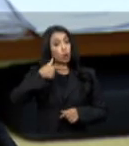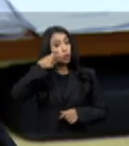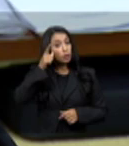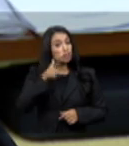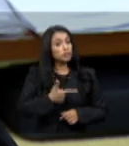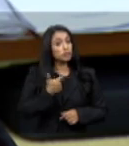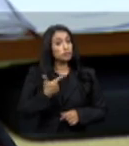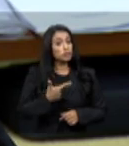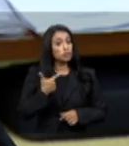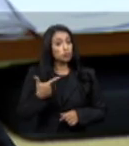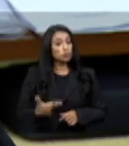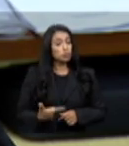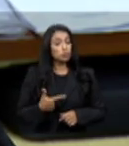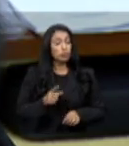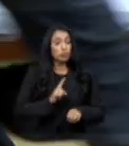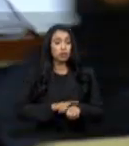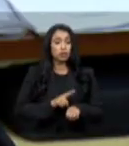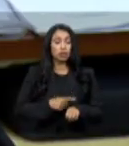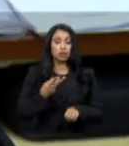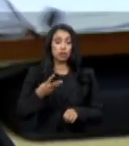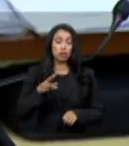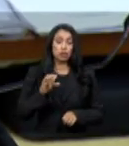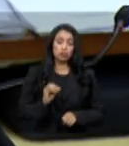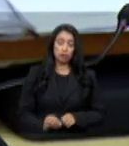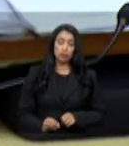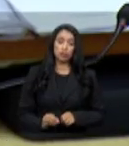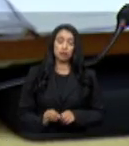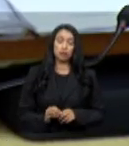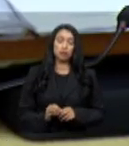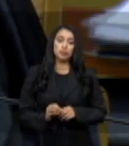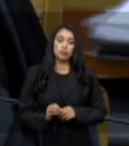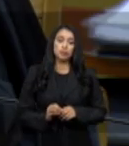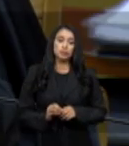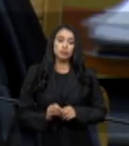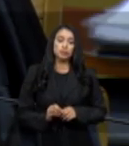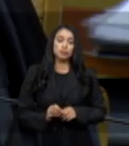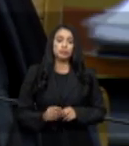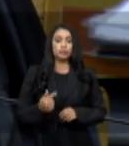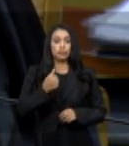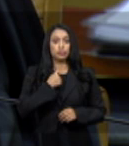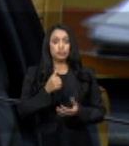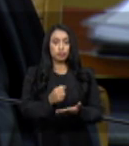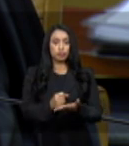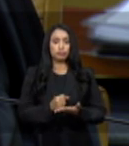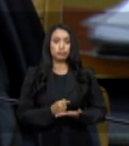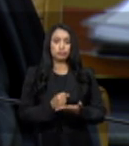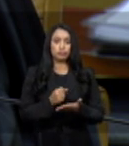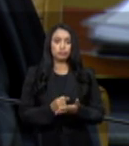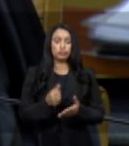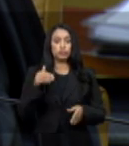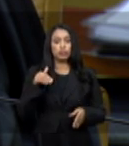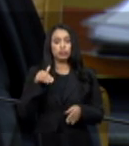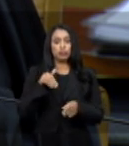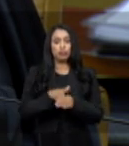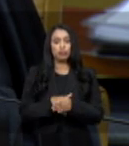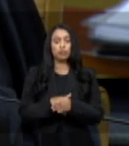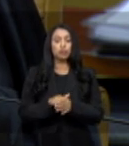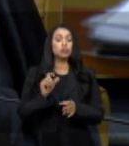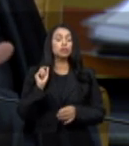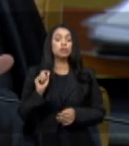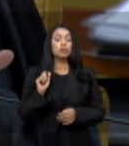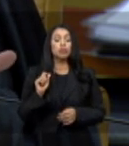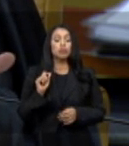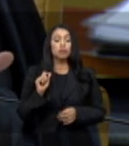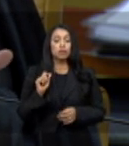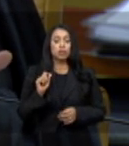mas me apressei para trazer lá o colegiado e eu trazia entre voto pois ele no sentido de que